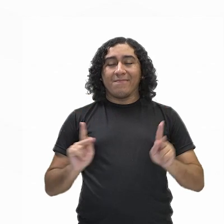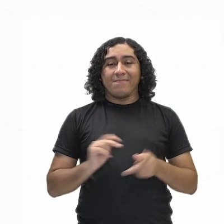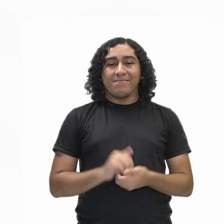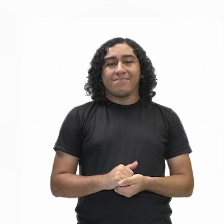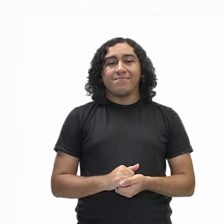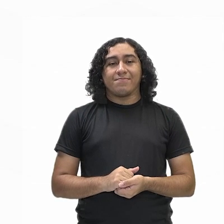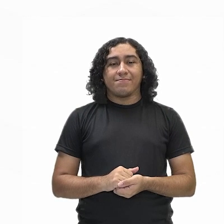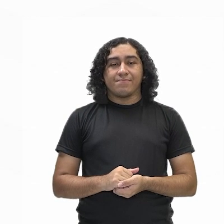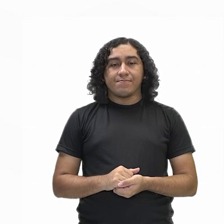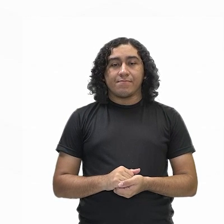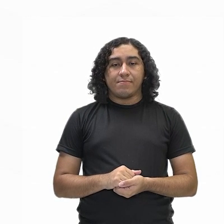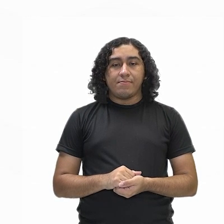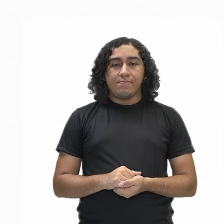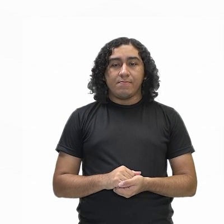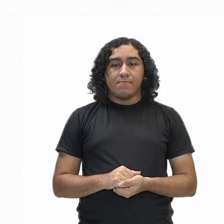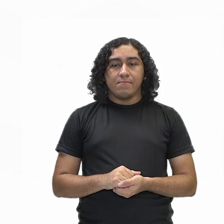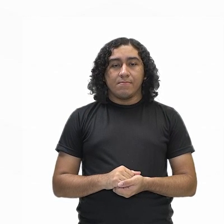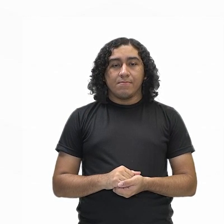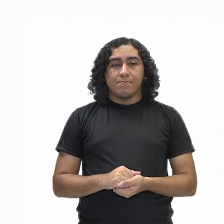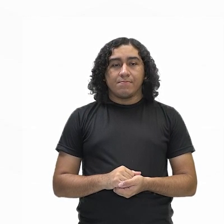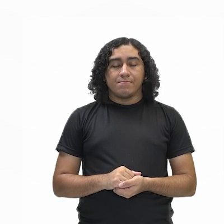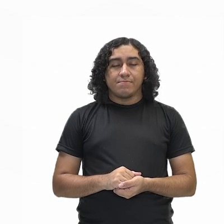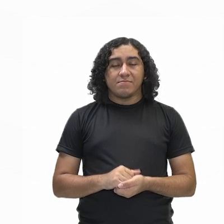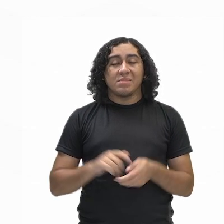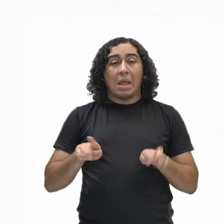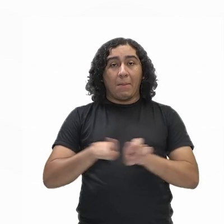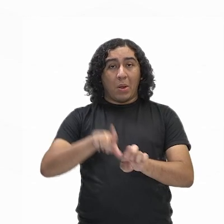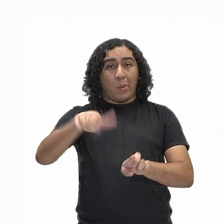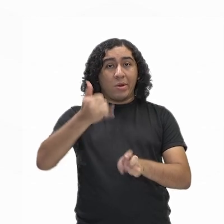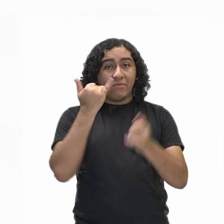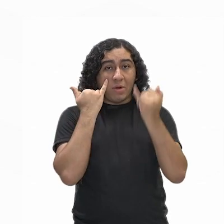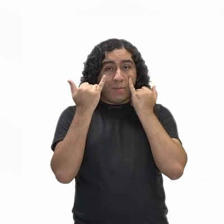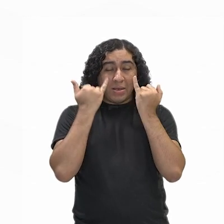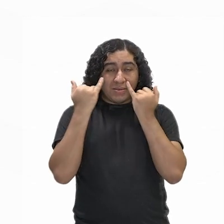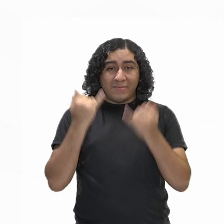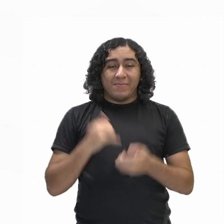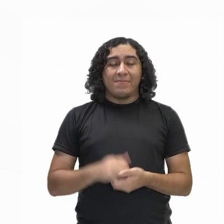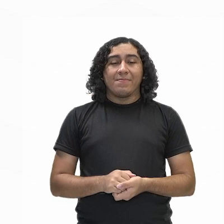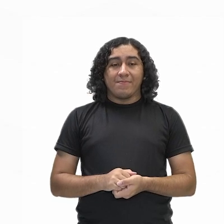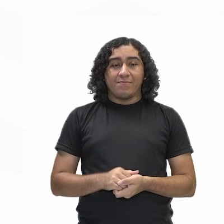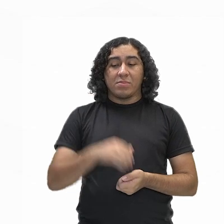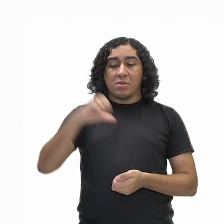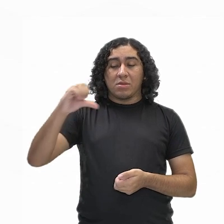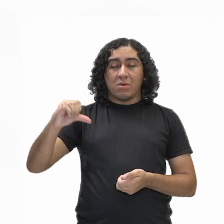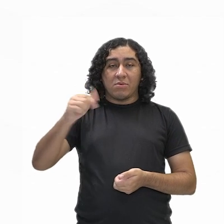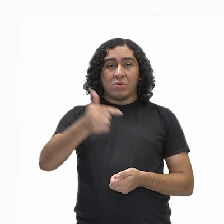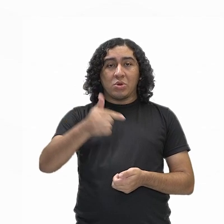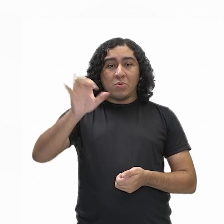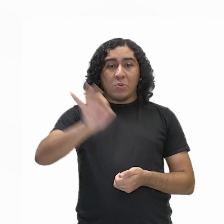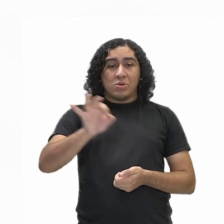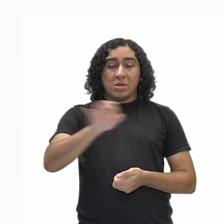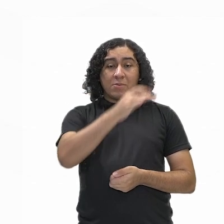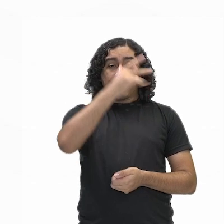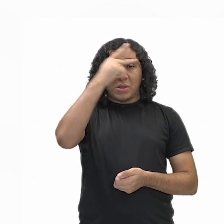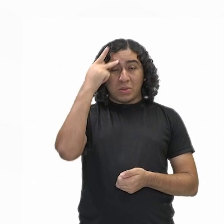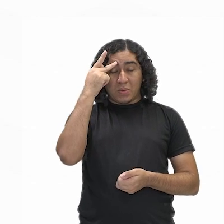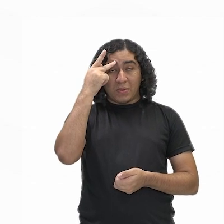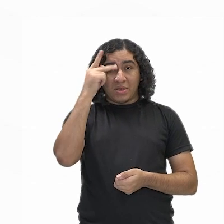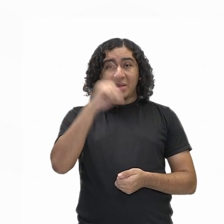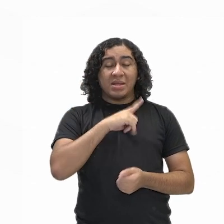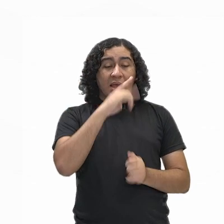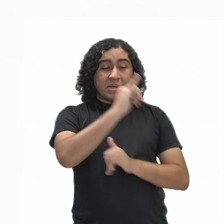ok? E aí nós temos ainda outra informação importante aqui. 92%